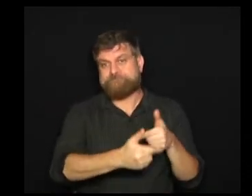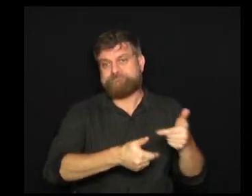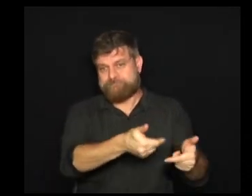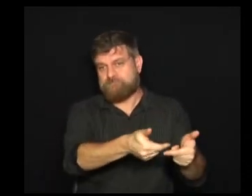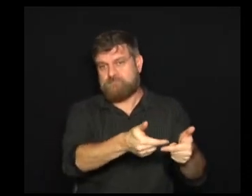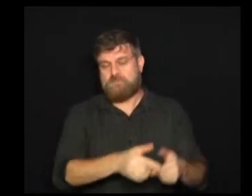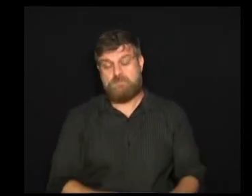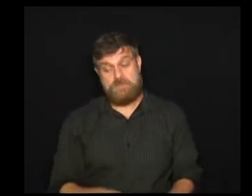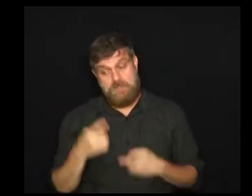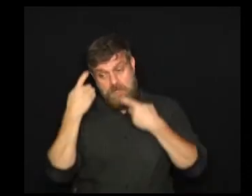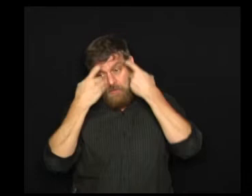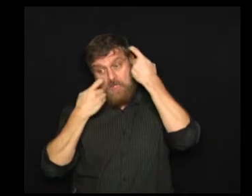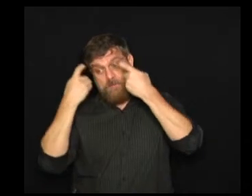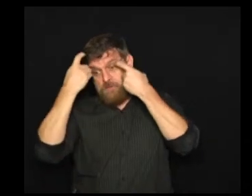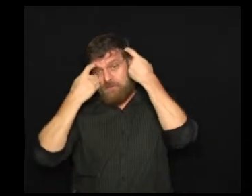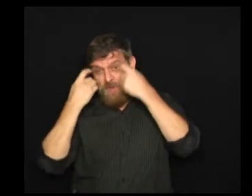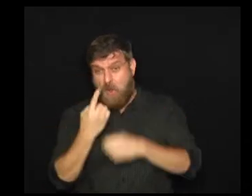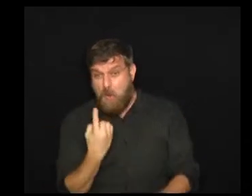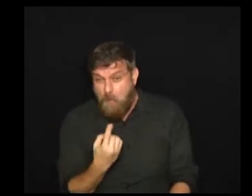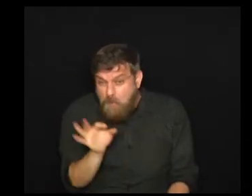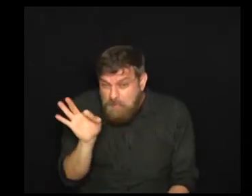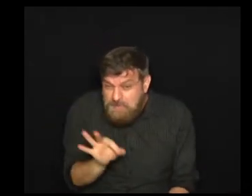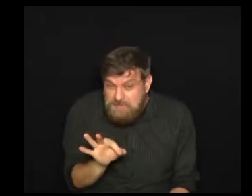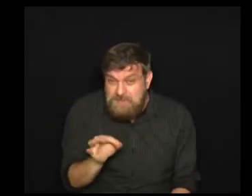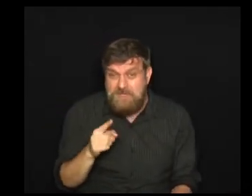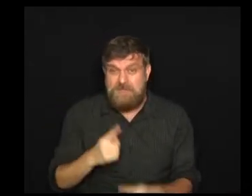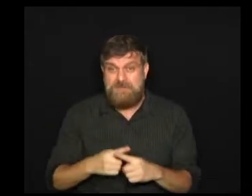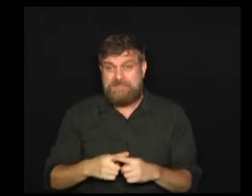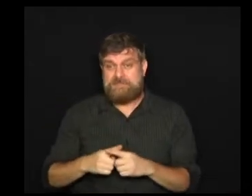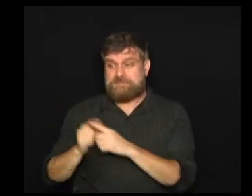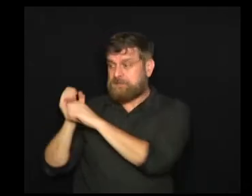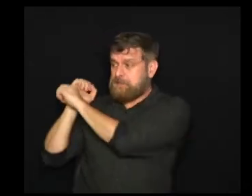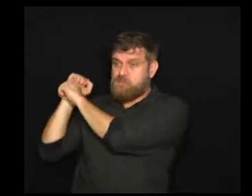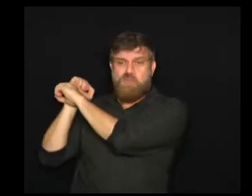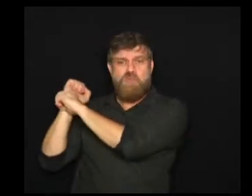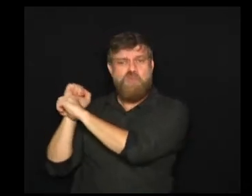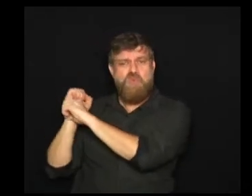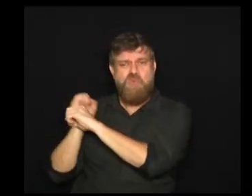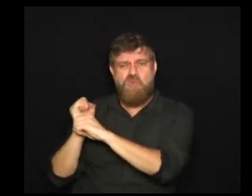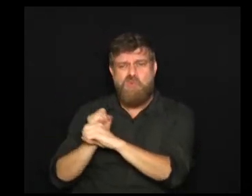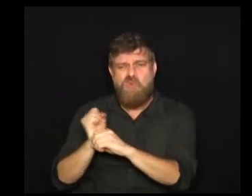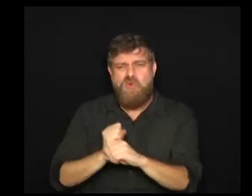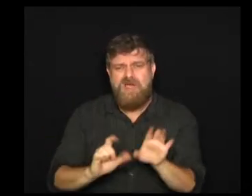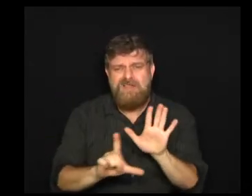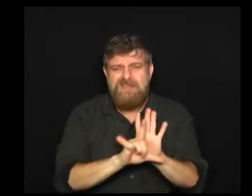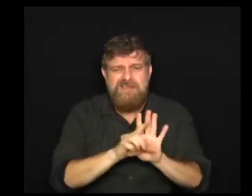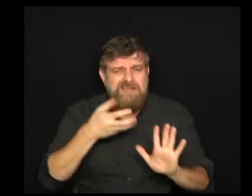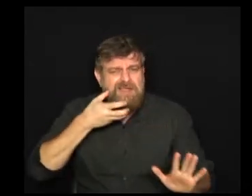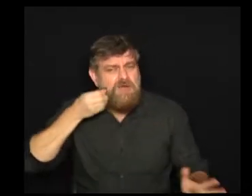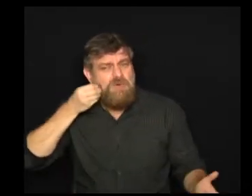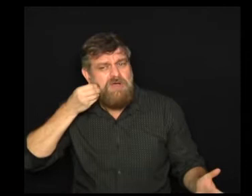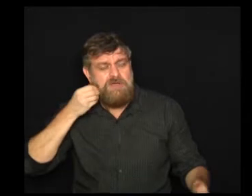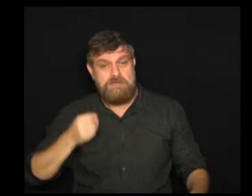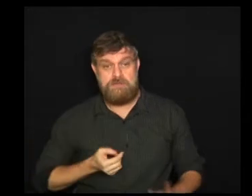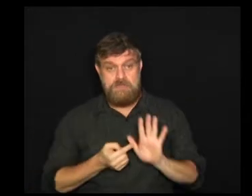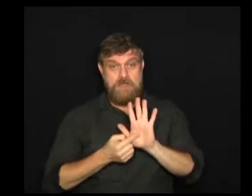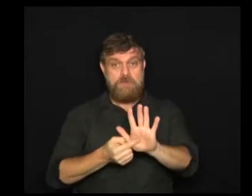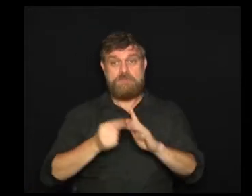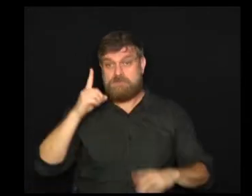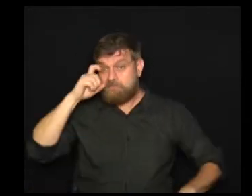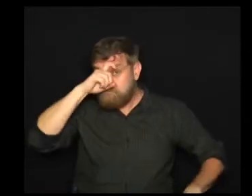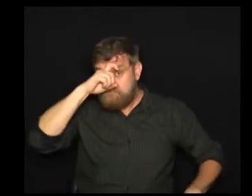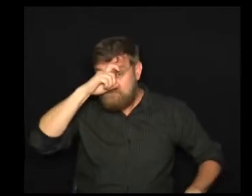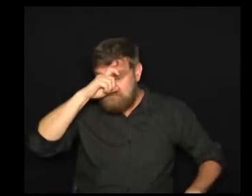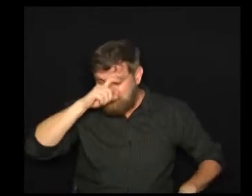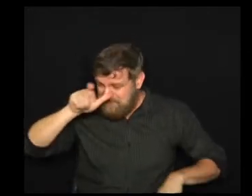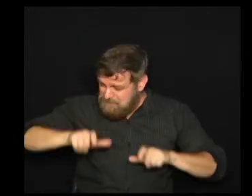é bastante preocupante, já que essa política vem de muito tempo e aí mostra a dificuldade que todos têm